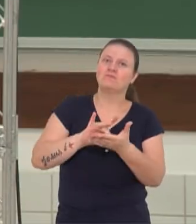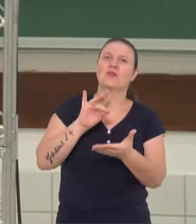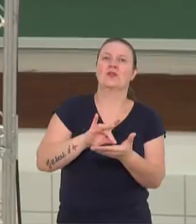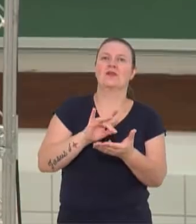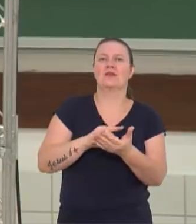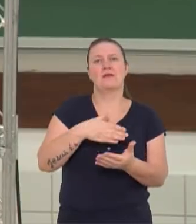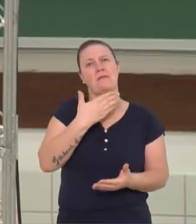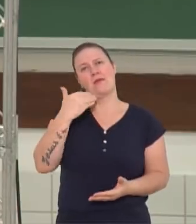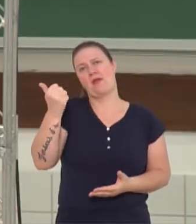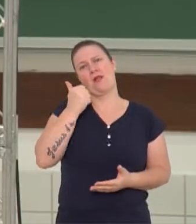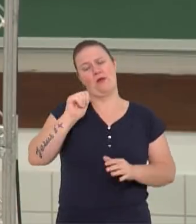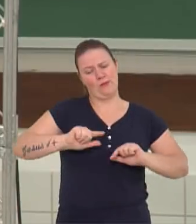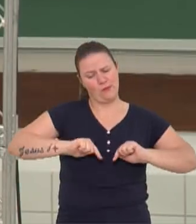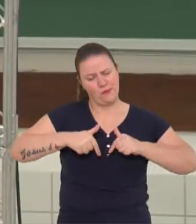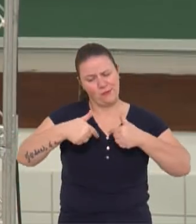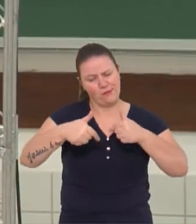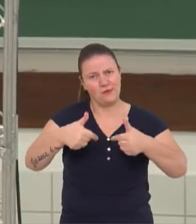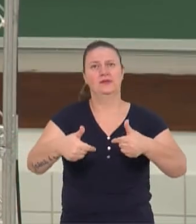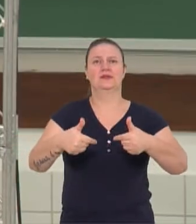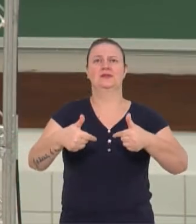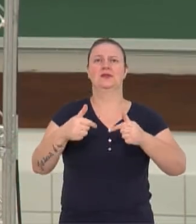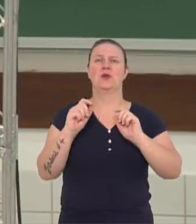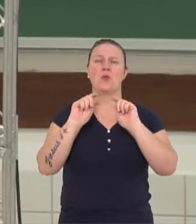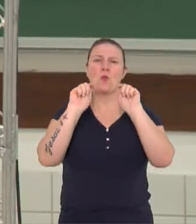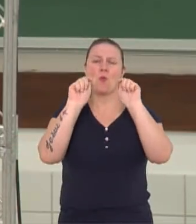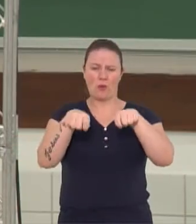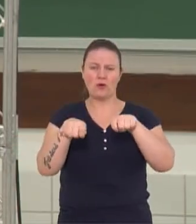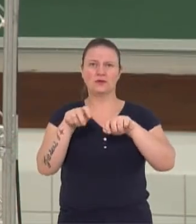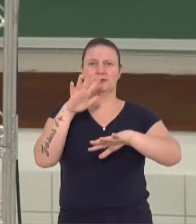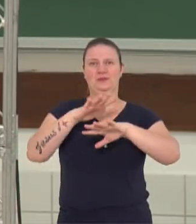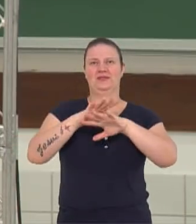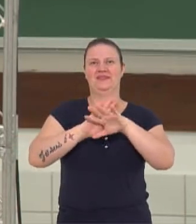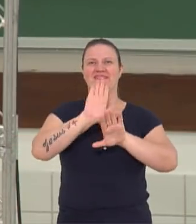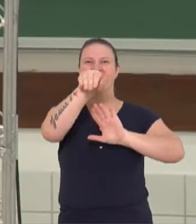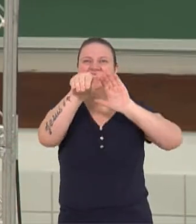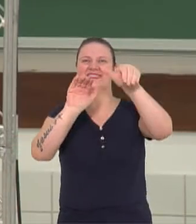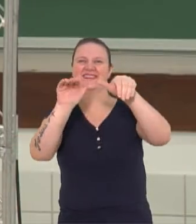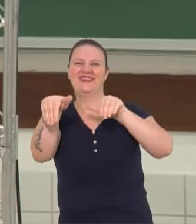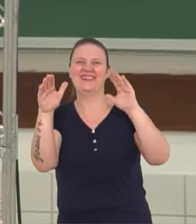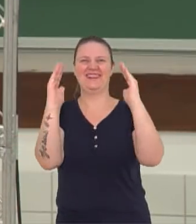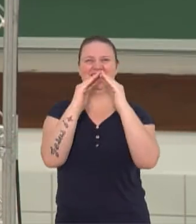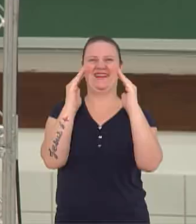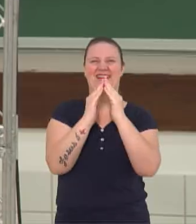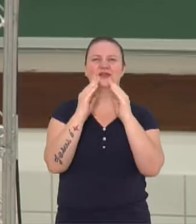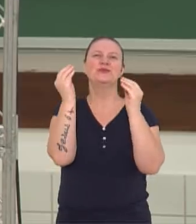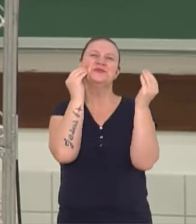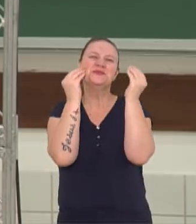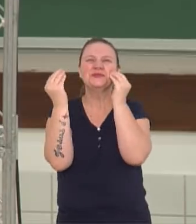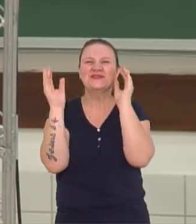fazendo o melhor possível para que vocês possam ter a matemática aí dentro da casa de vocês. Beijo!